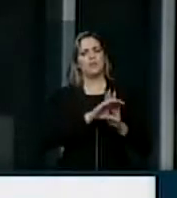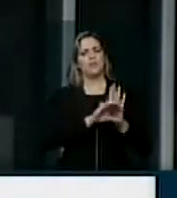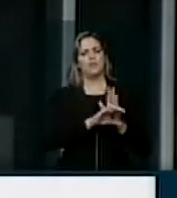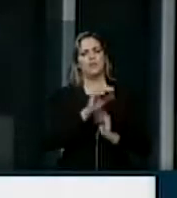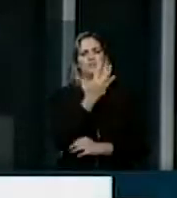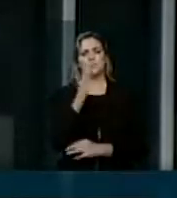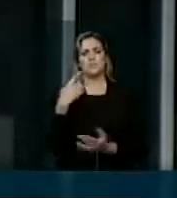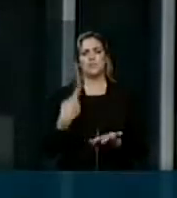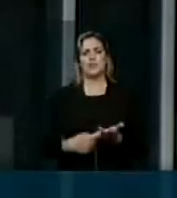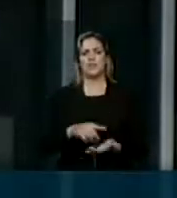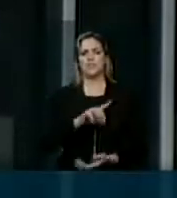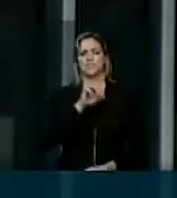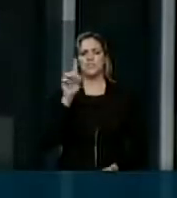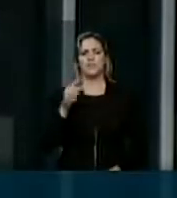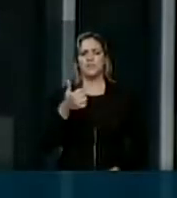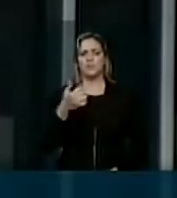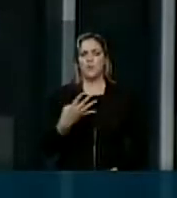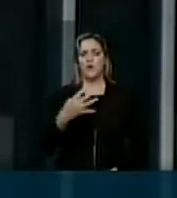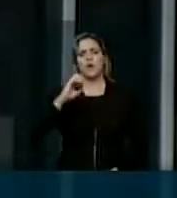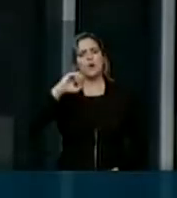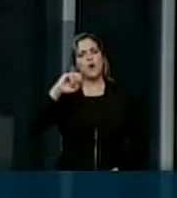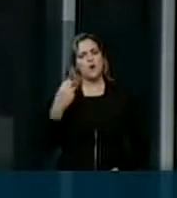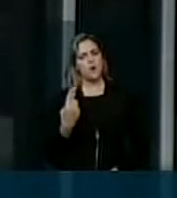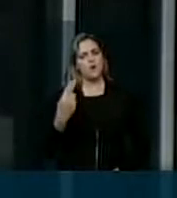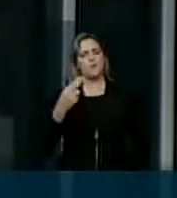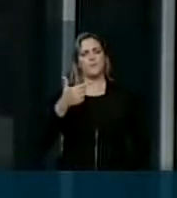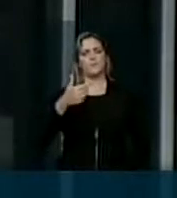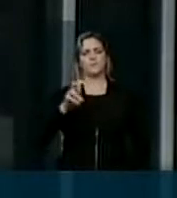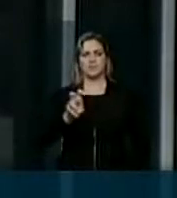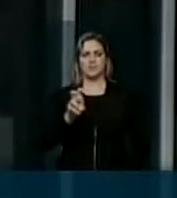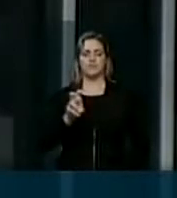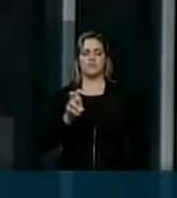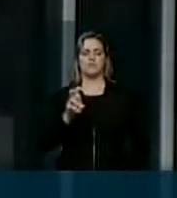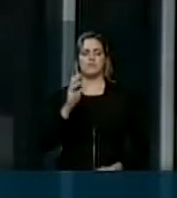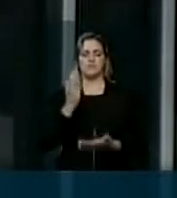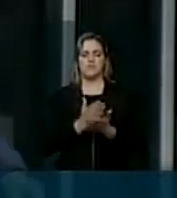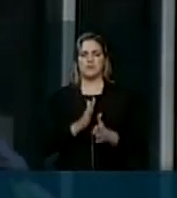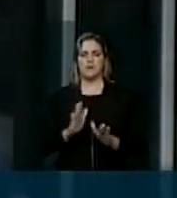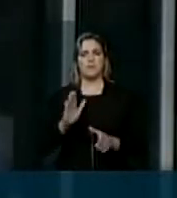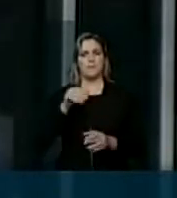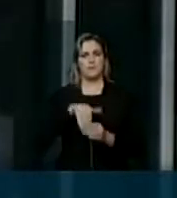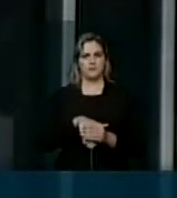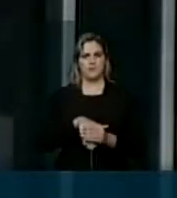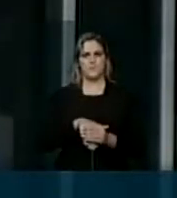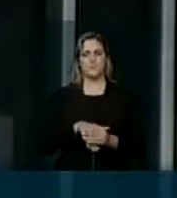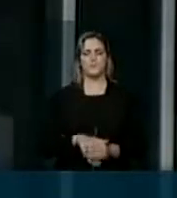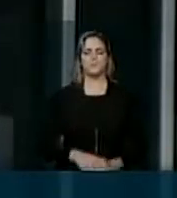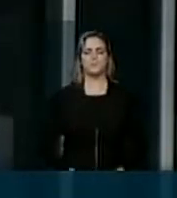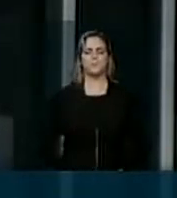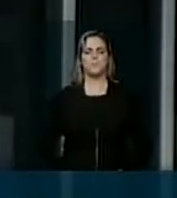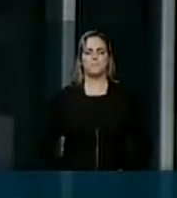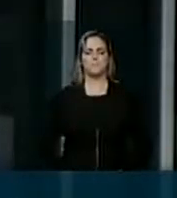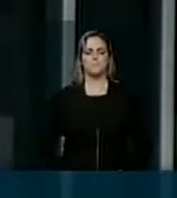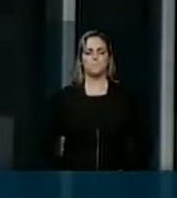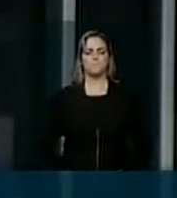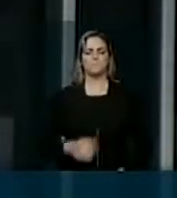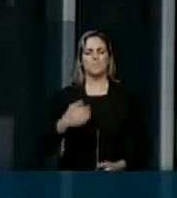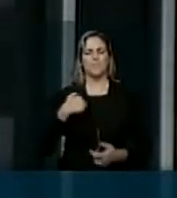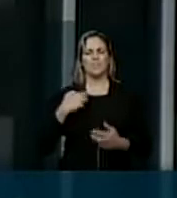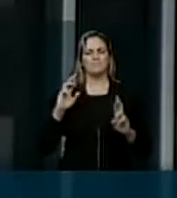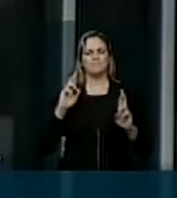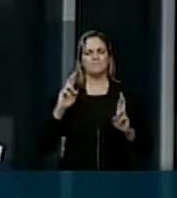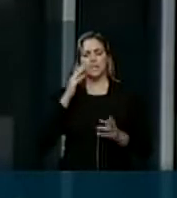nós convivemos com pequenos produtores rurais, nós temos que ver essa matéria